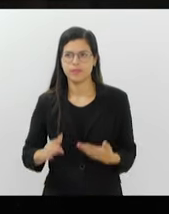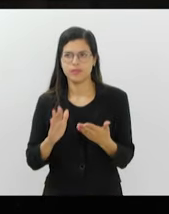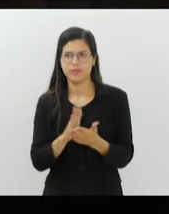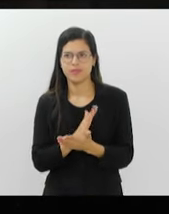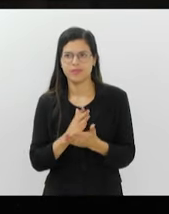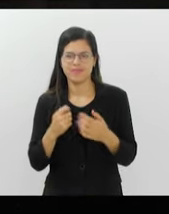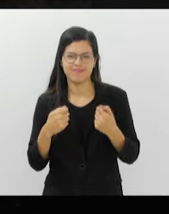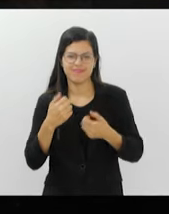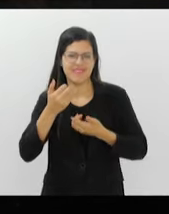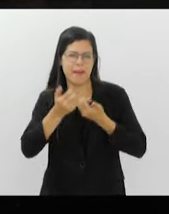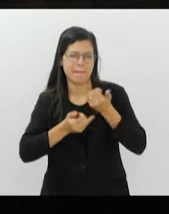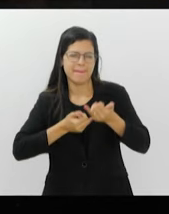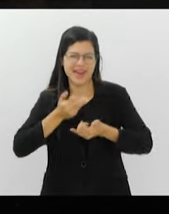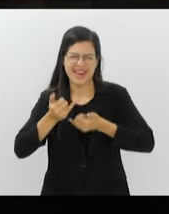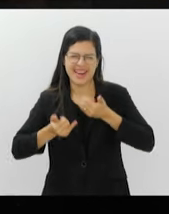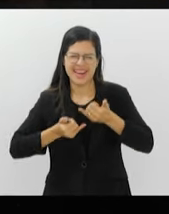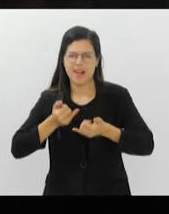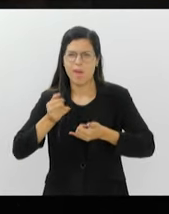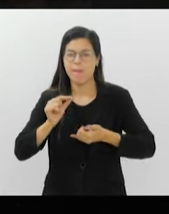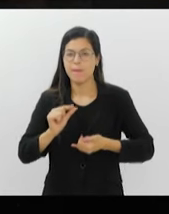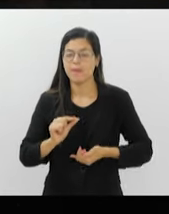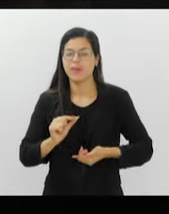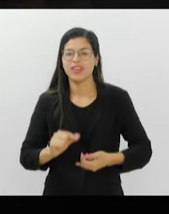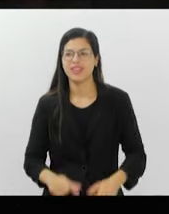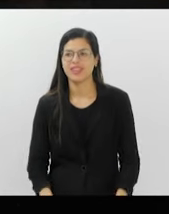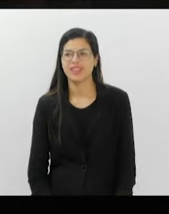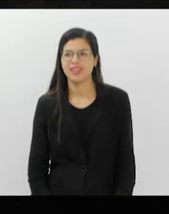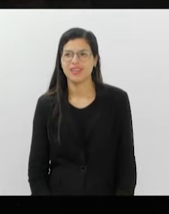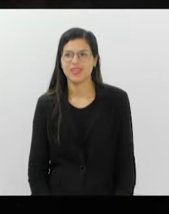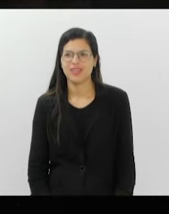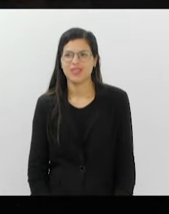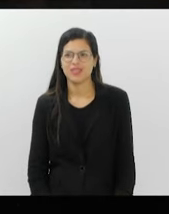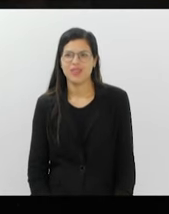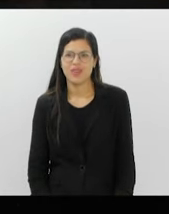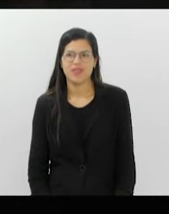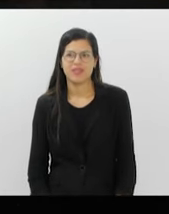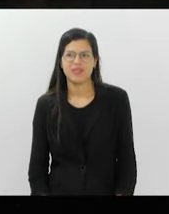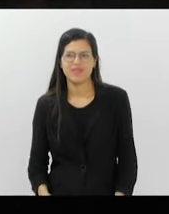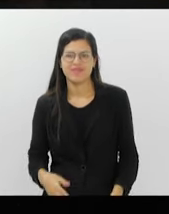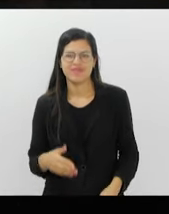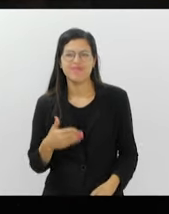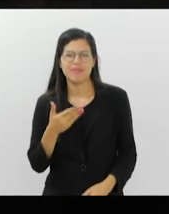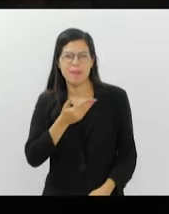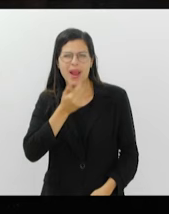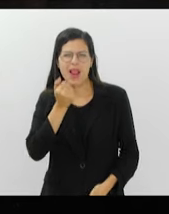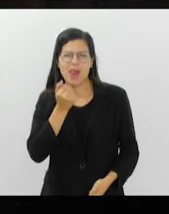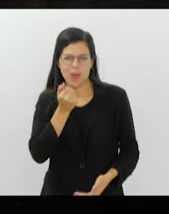tem um pouco né para ficar o clima um pouco mais